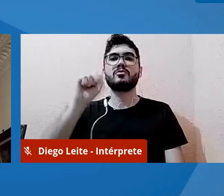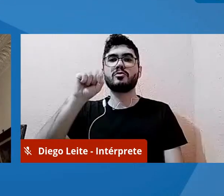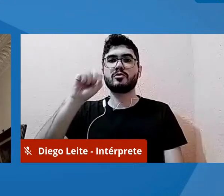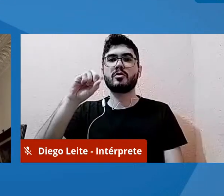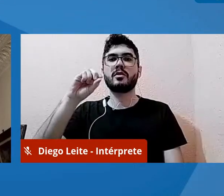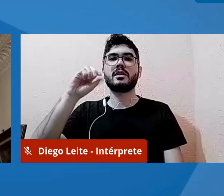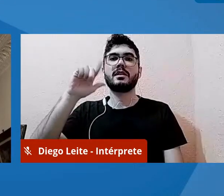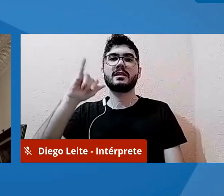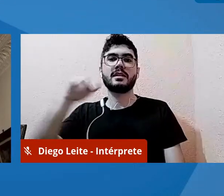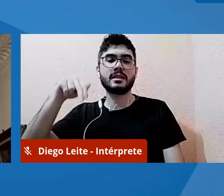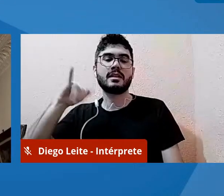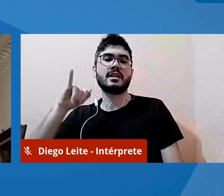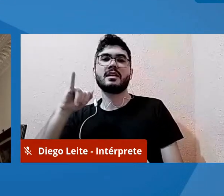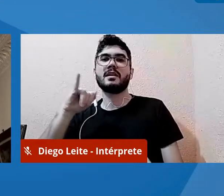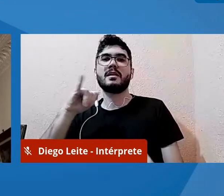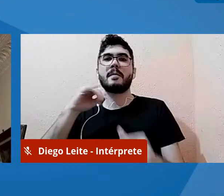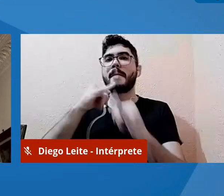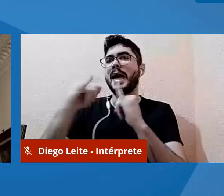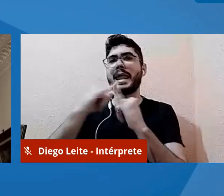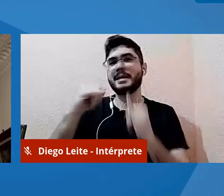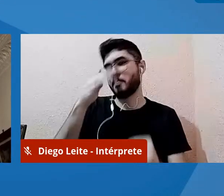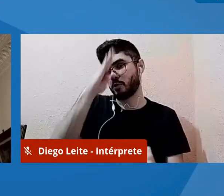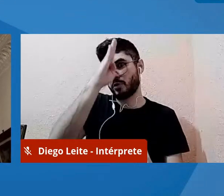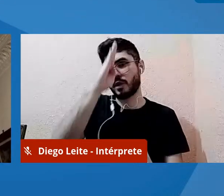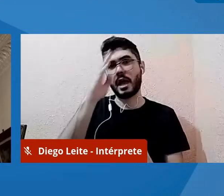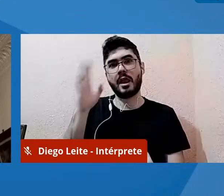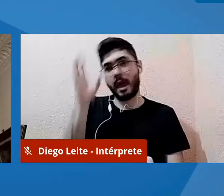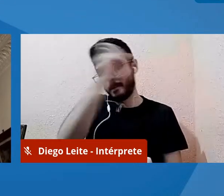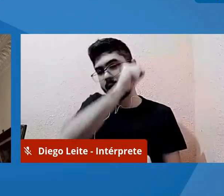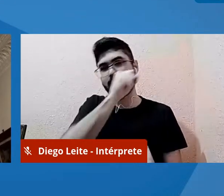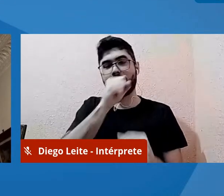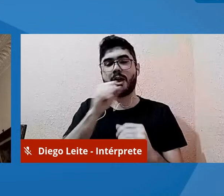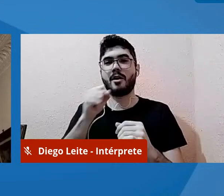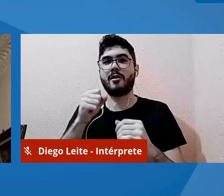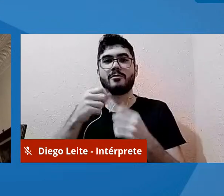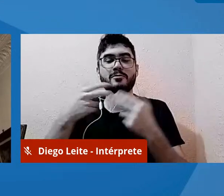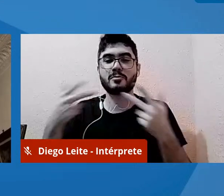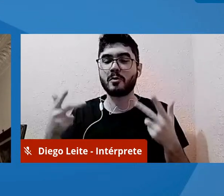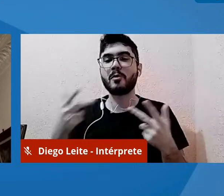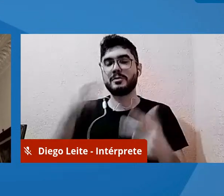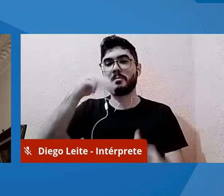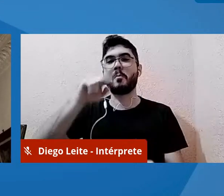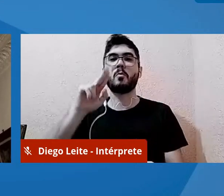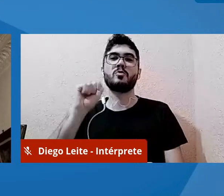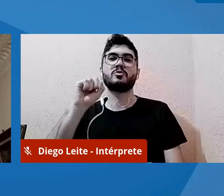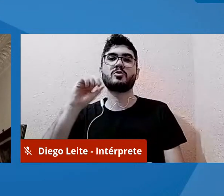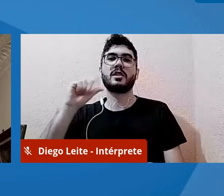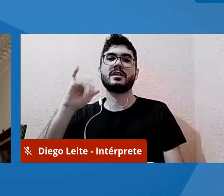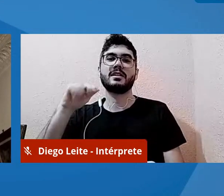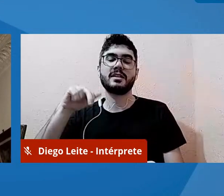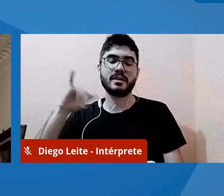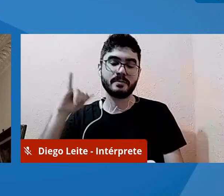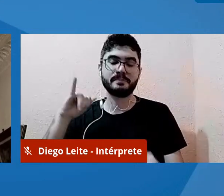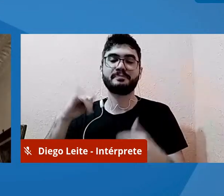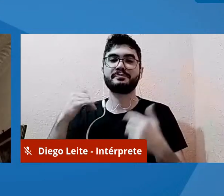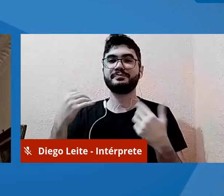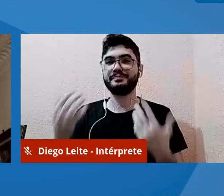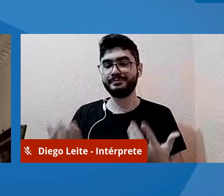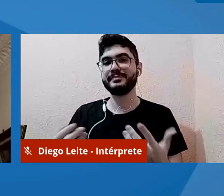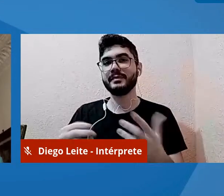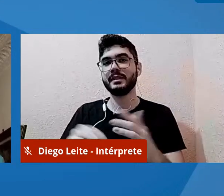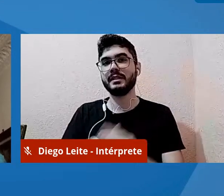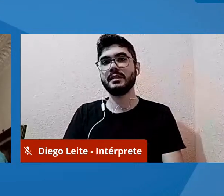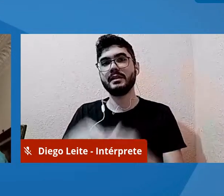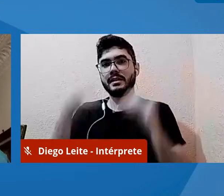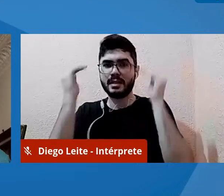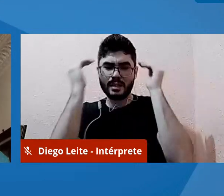de Mussolini, né? Mussolini dos primeiros anos, que era obrigado a respeitar formas